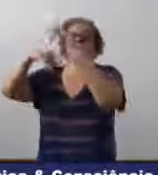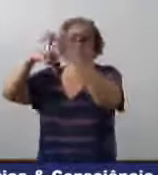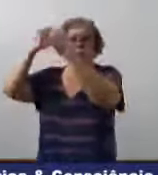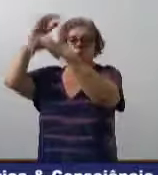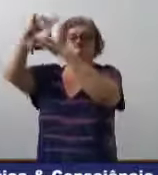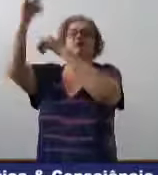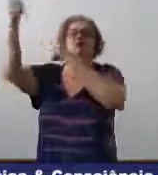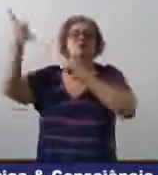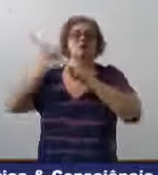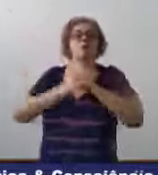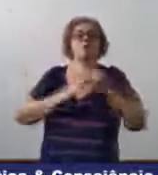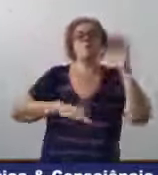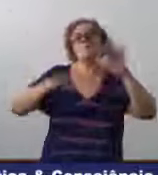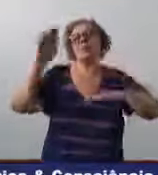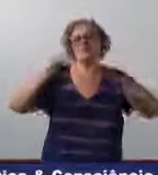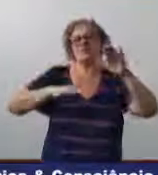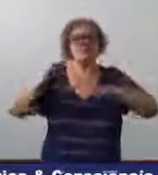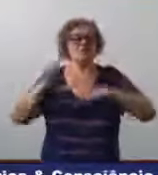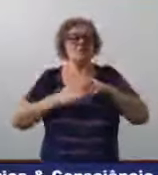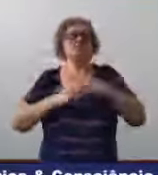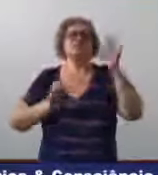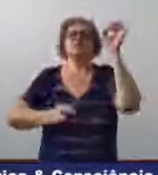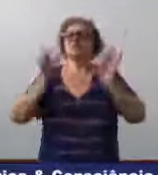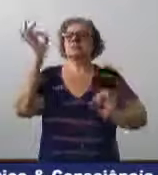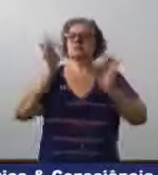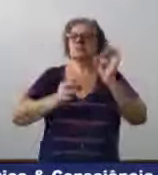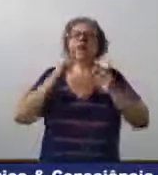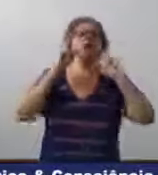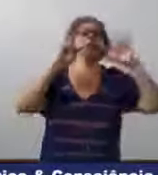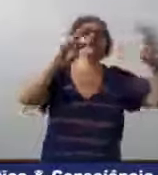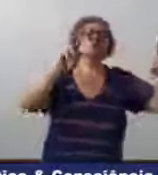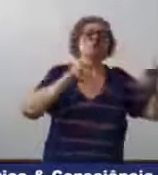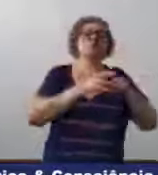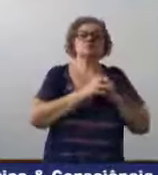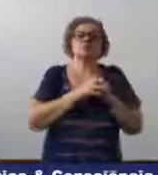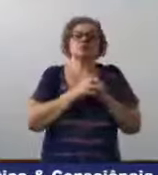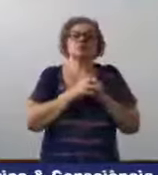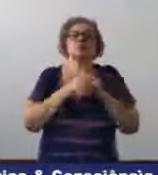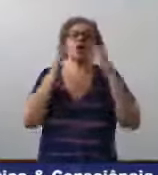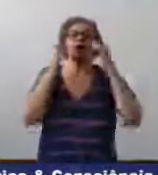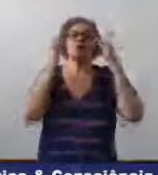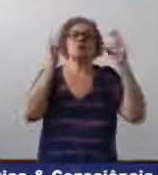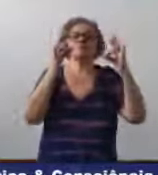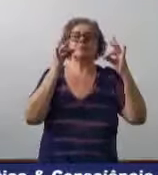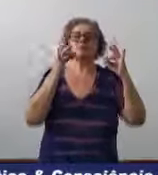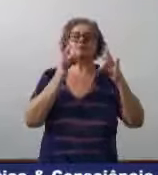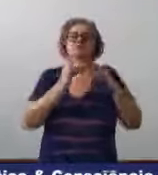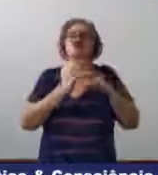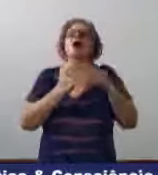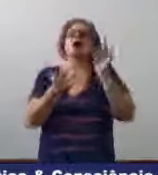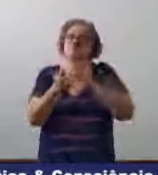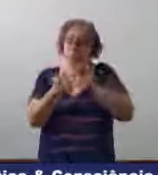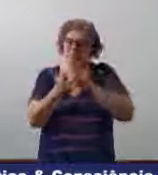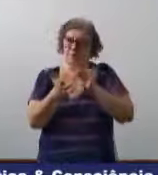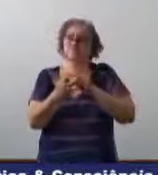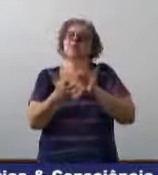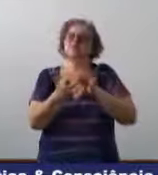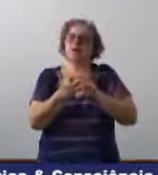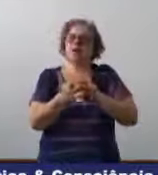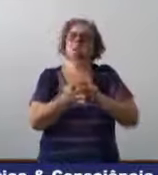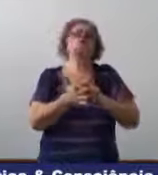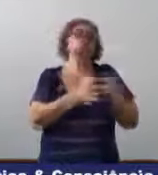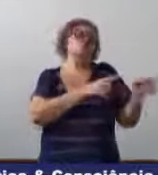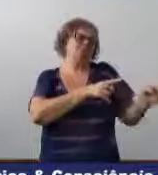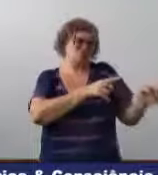evolutivo em que a ciência nos diz o seguinte: a expectativa do fato cria o fato. Se é verdade que a expectativa